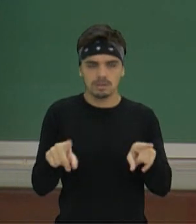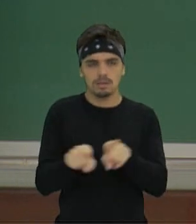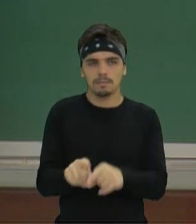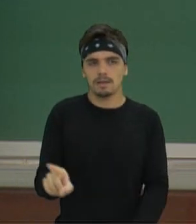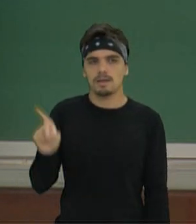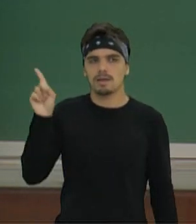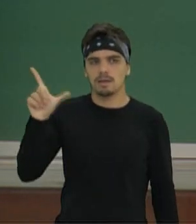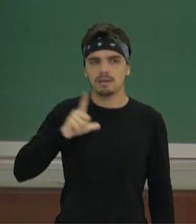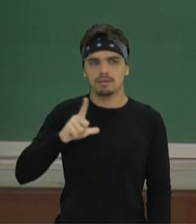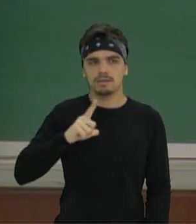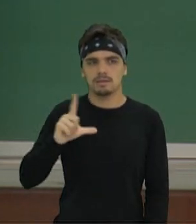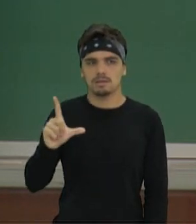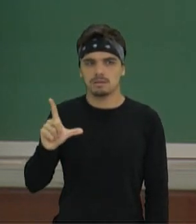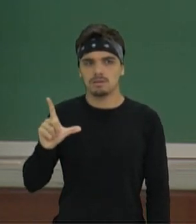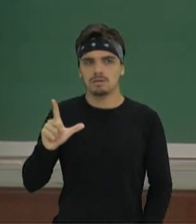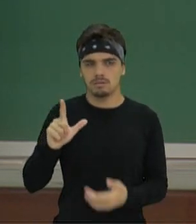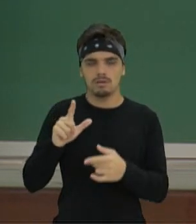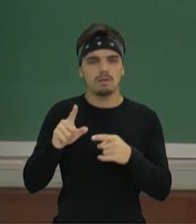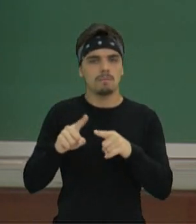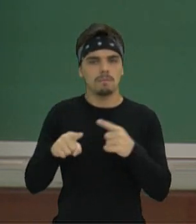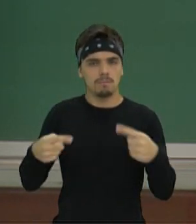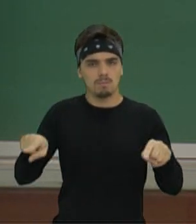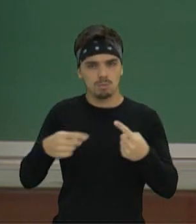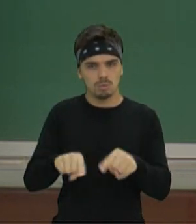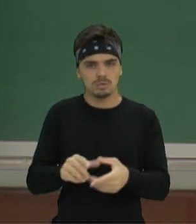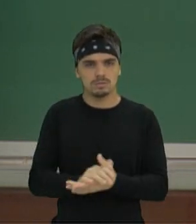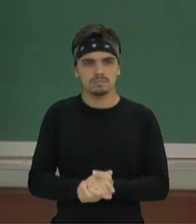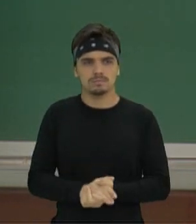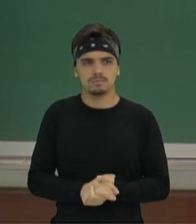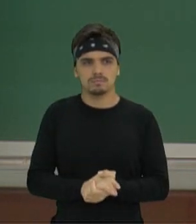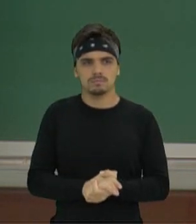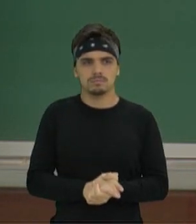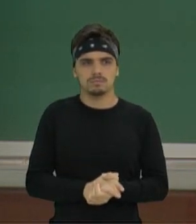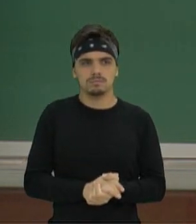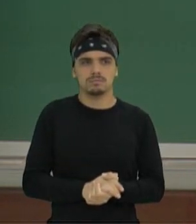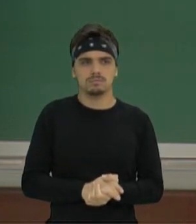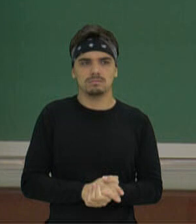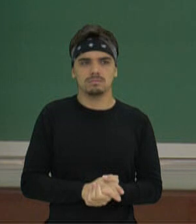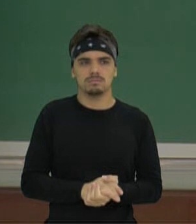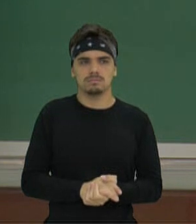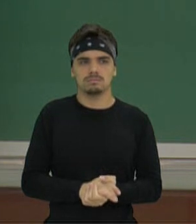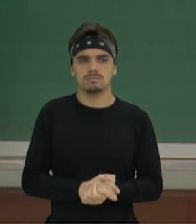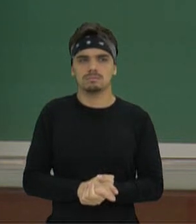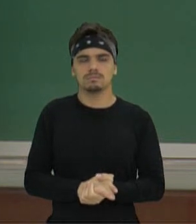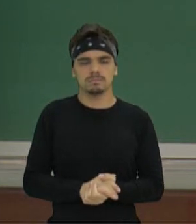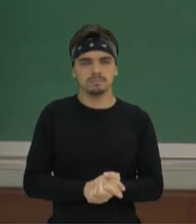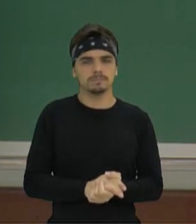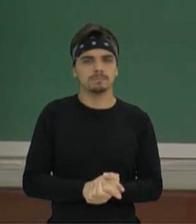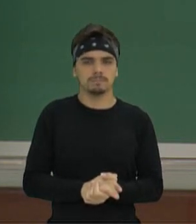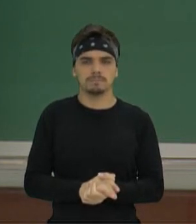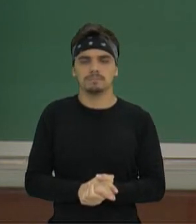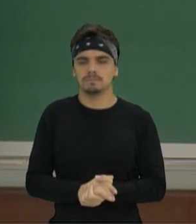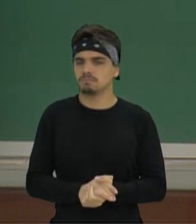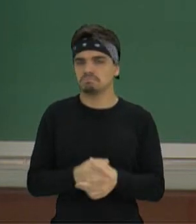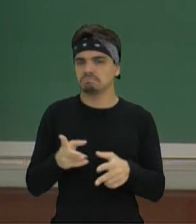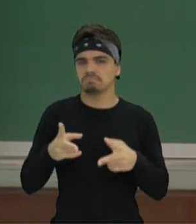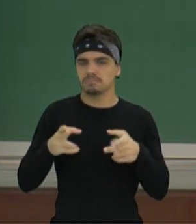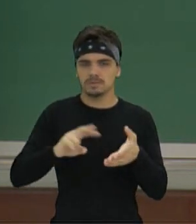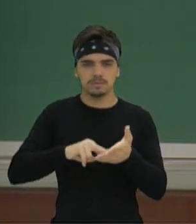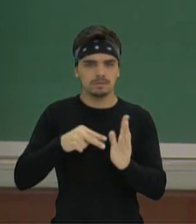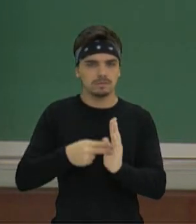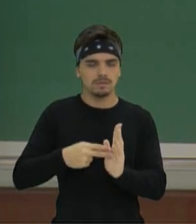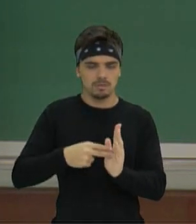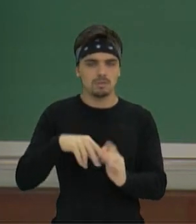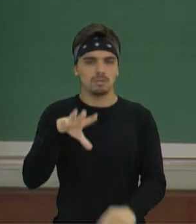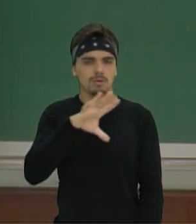tem o título dessa música dela é justamente isso daqui, Love is a Losing Game. Mais ou menos que o amor é um